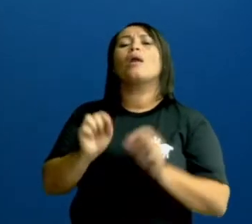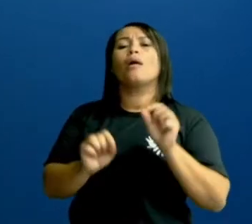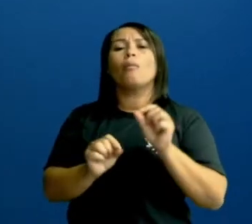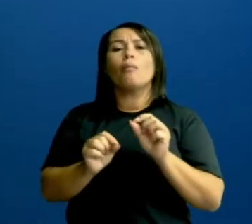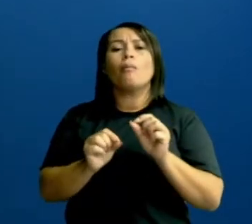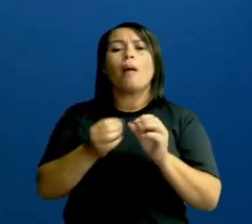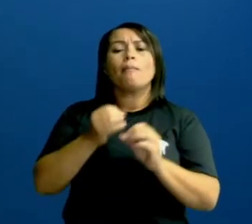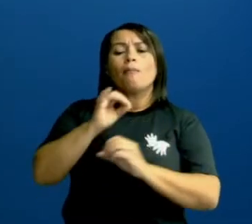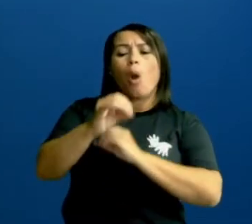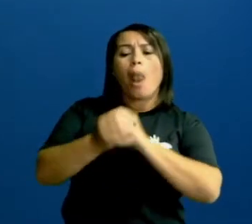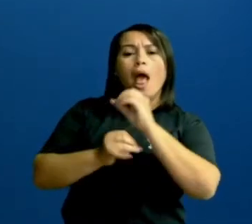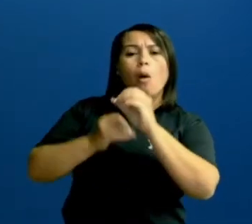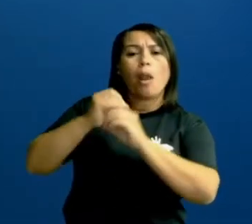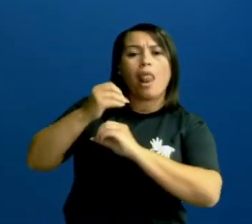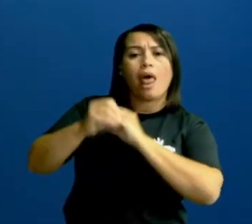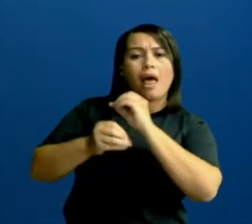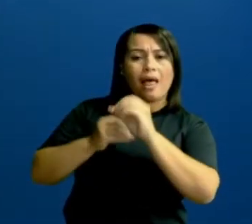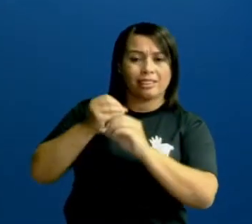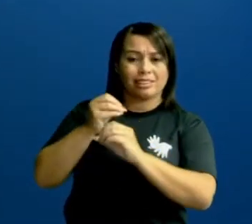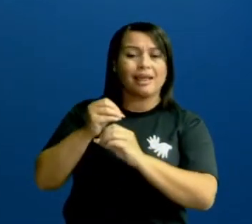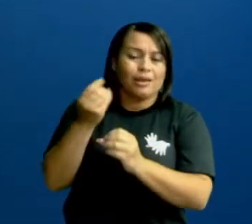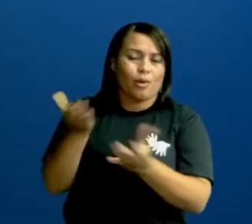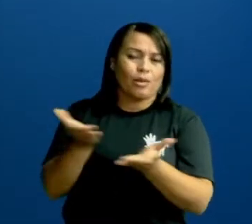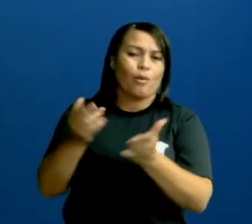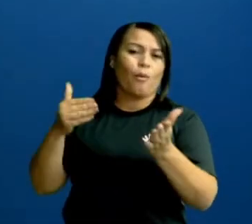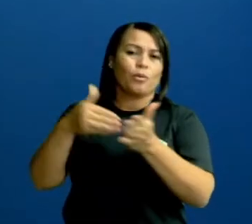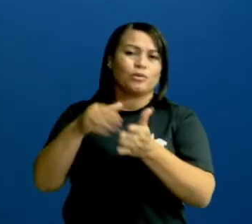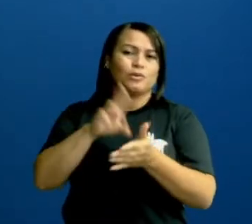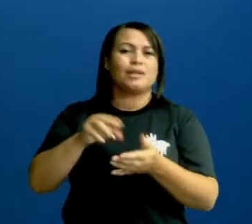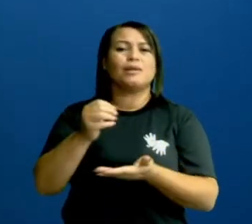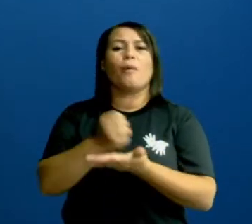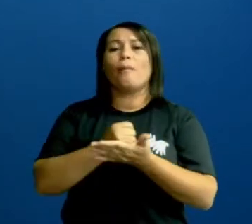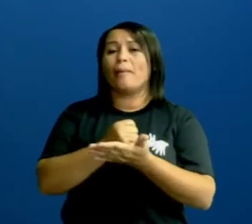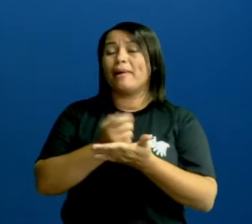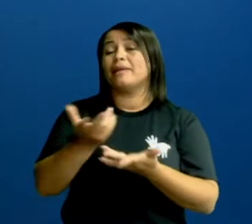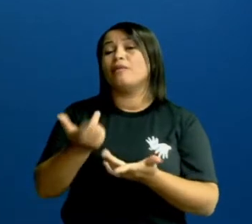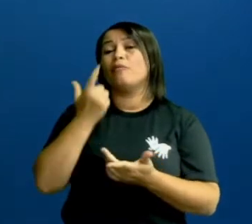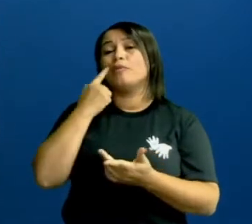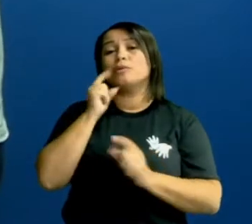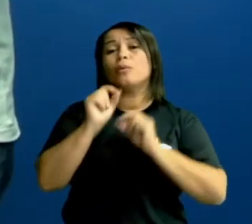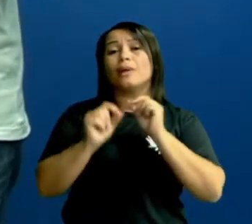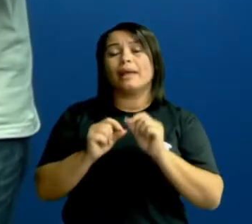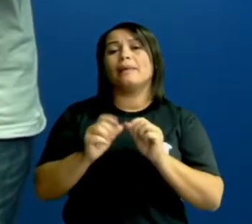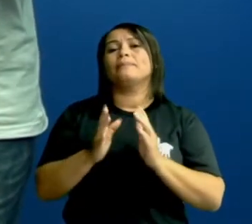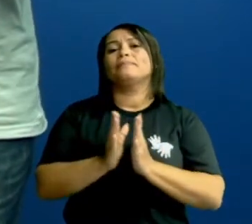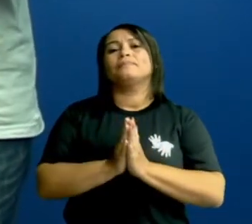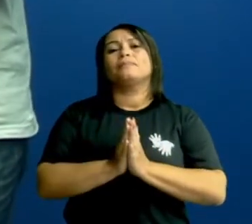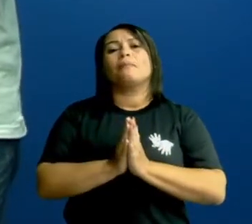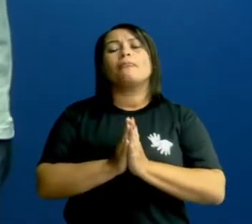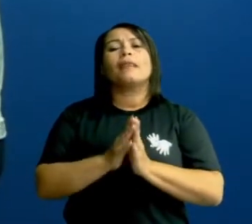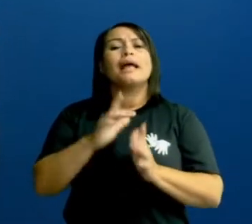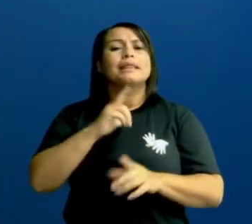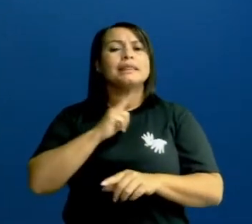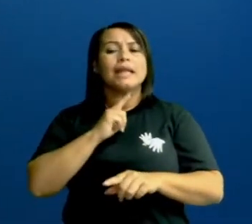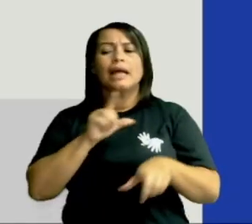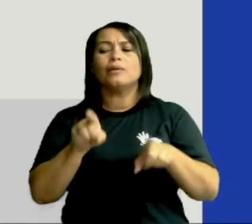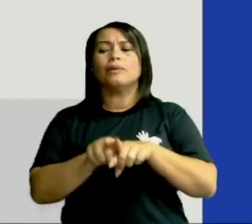penicilina, que até hoje é utilizada como antibiótico. No entanto, devido